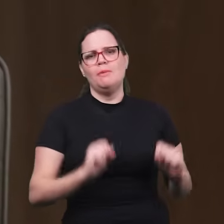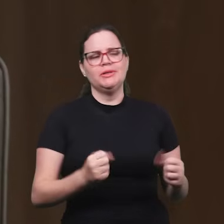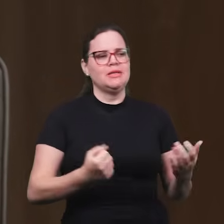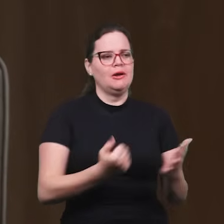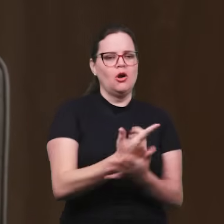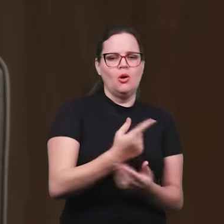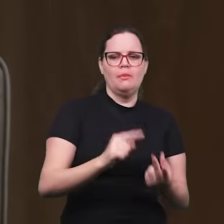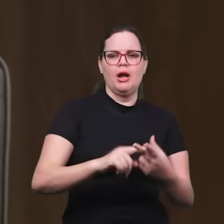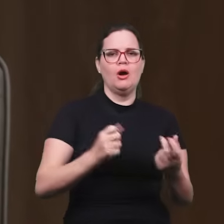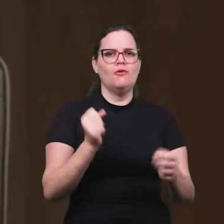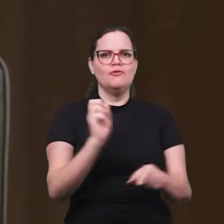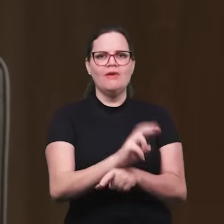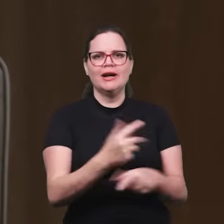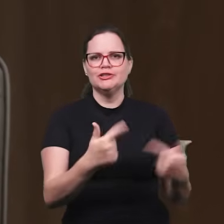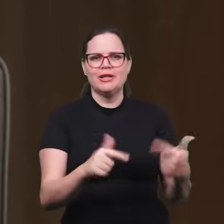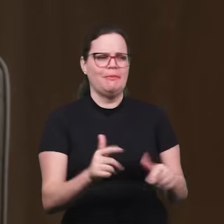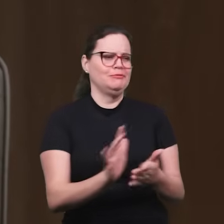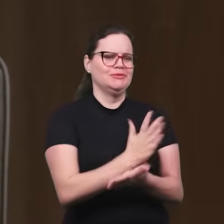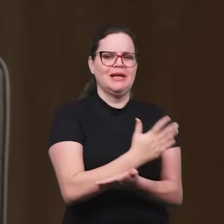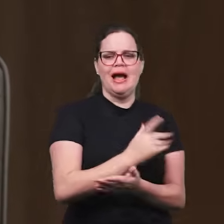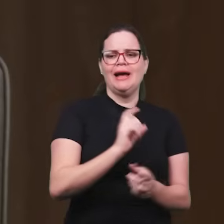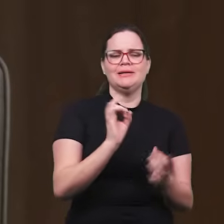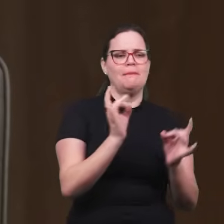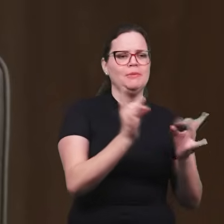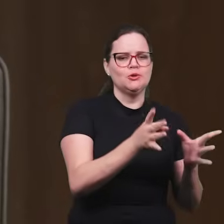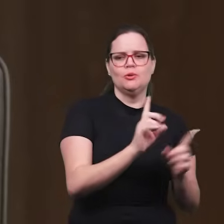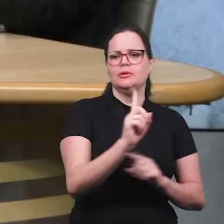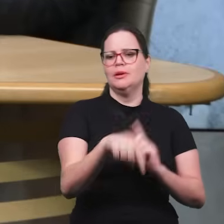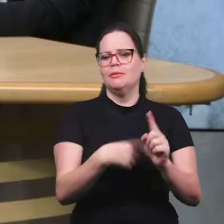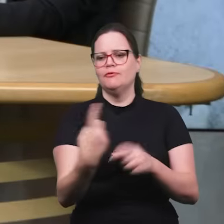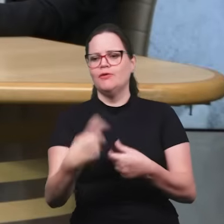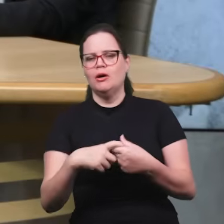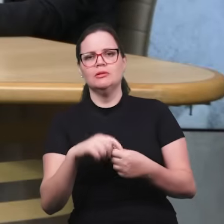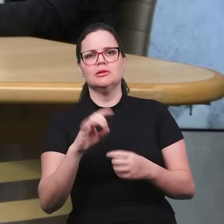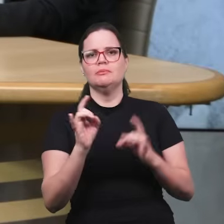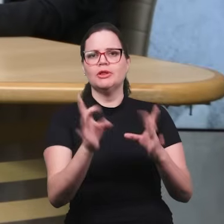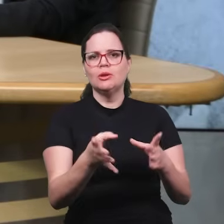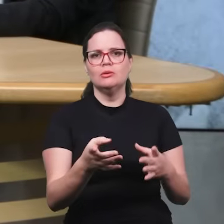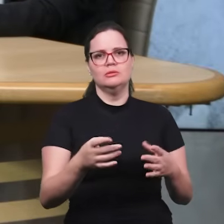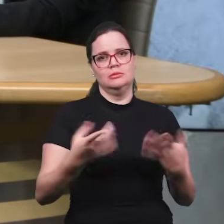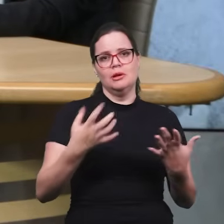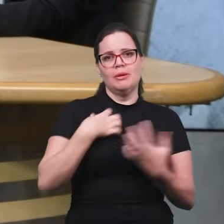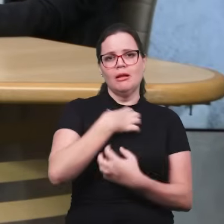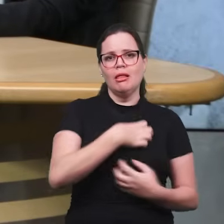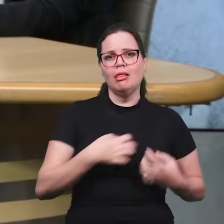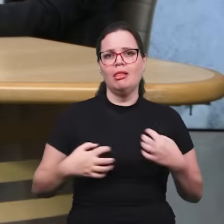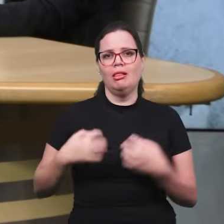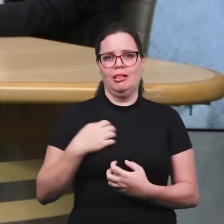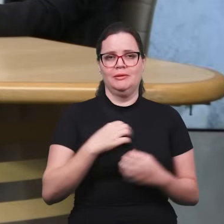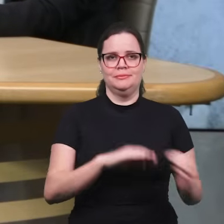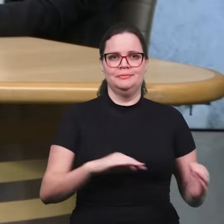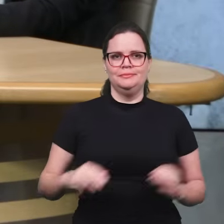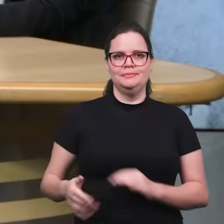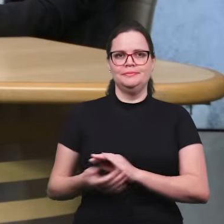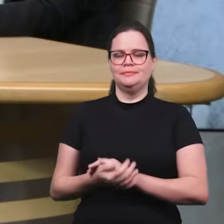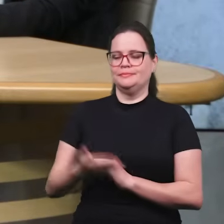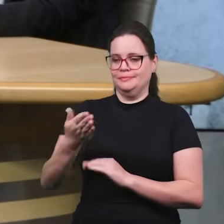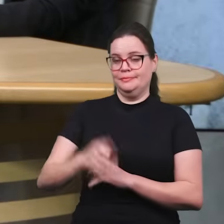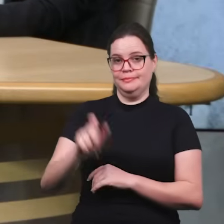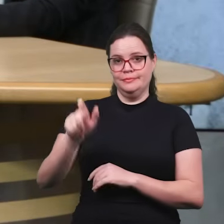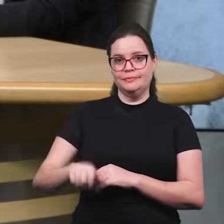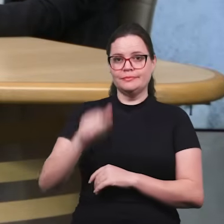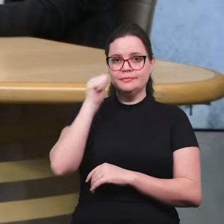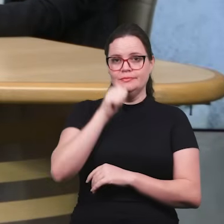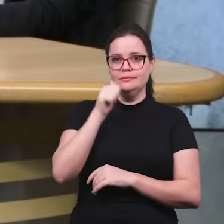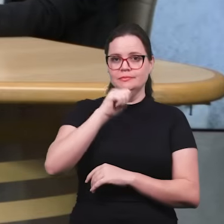compras, emprego, né, André? E isso vai trazendo mais ainda angústia, né? E nós vemos, no caso dessa mulher